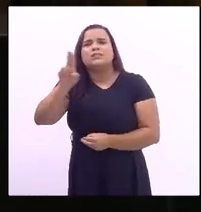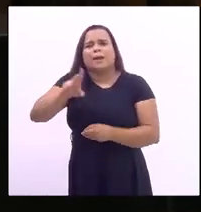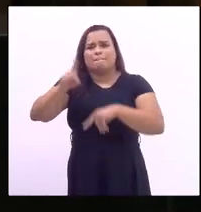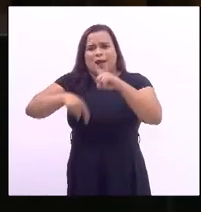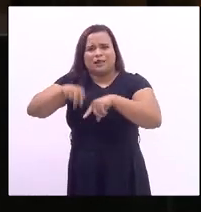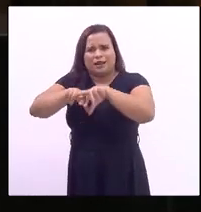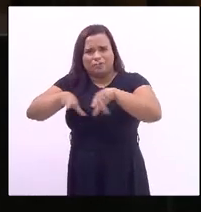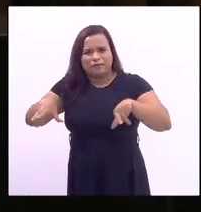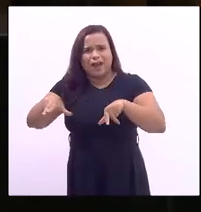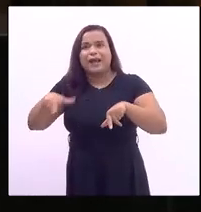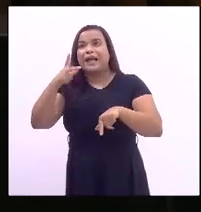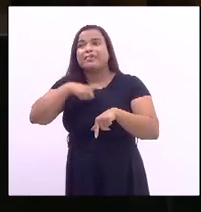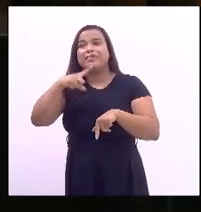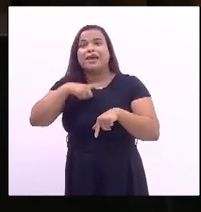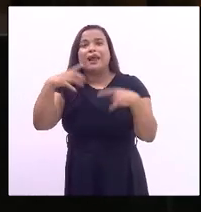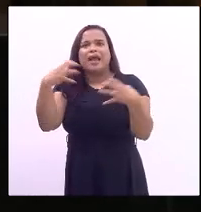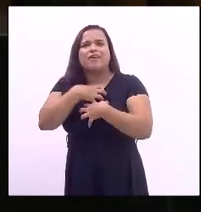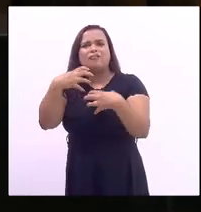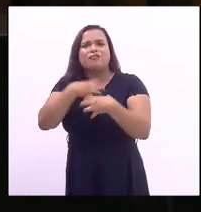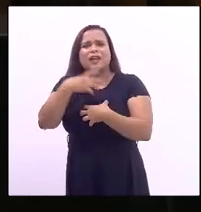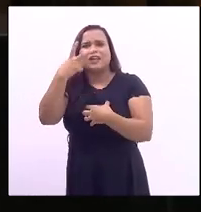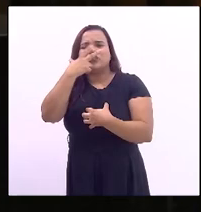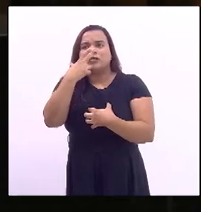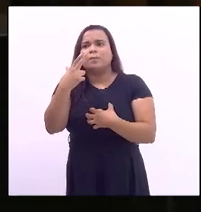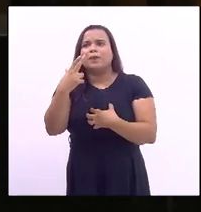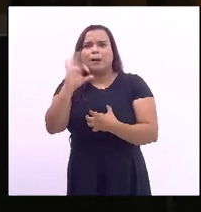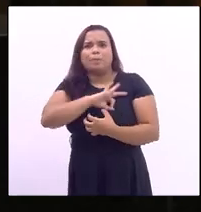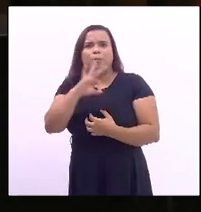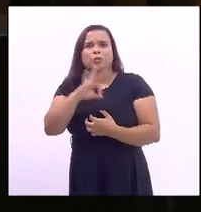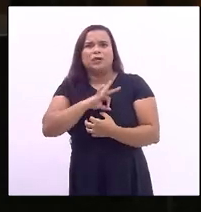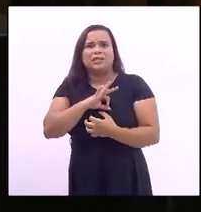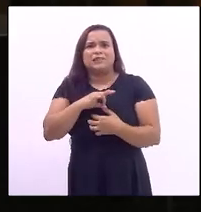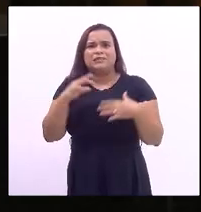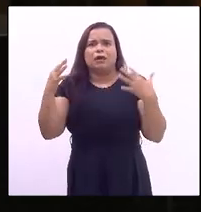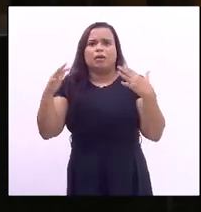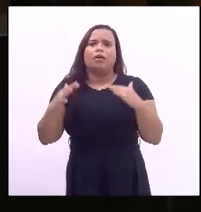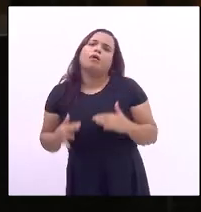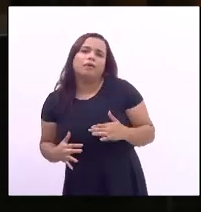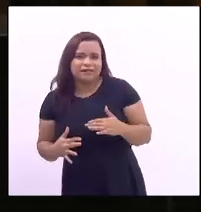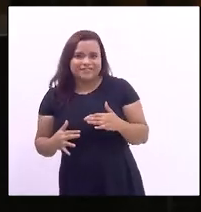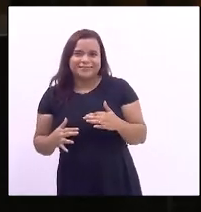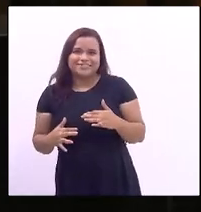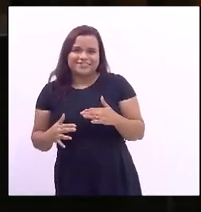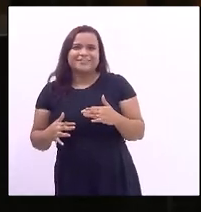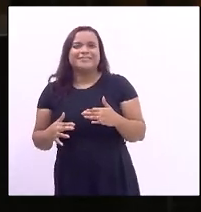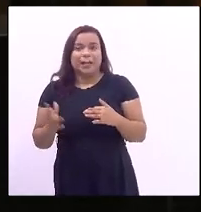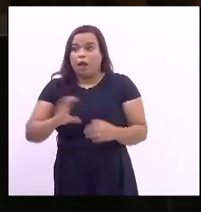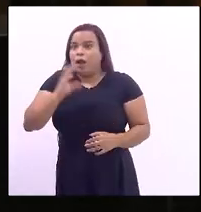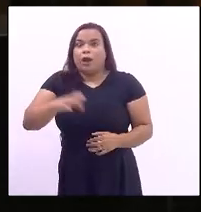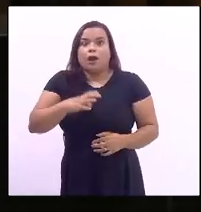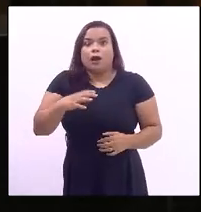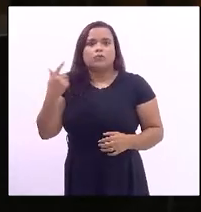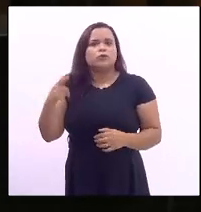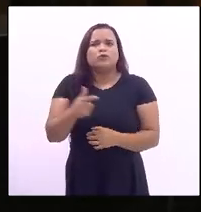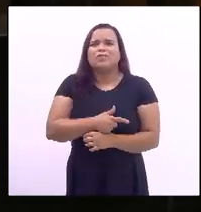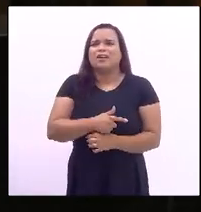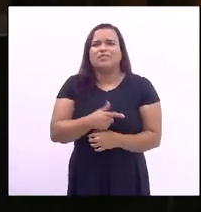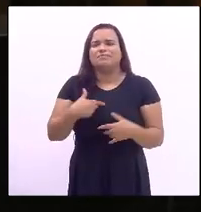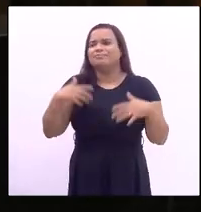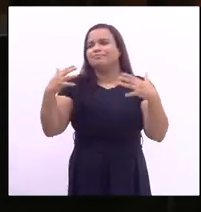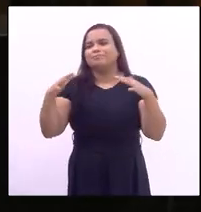produzir um efeito de três policiamento Isto é desencorajou os